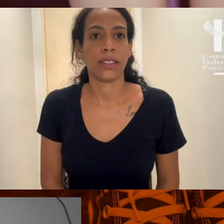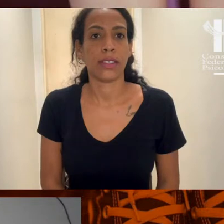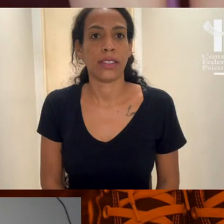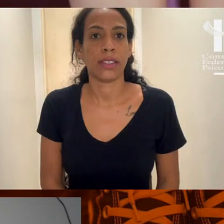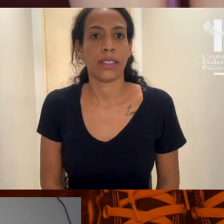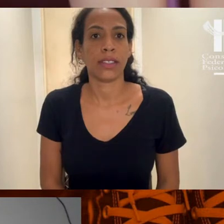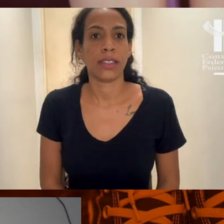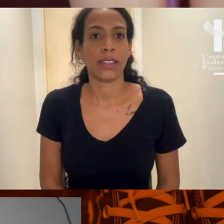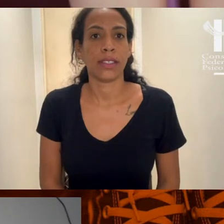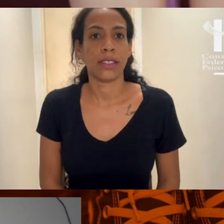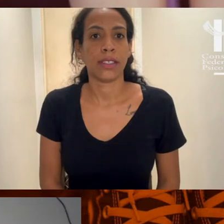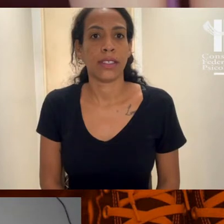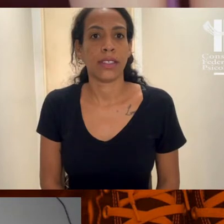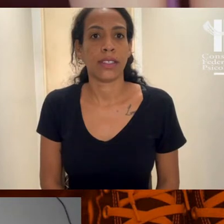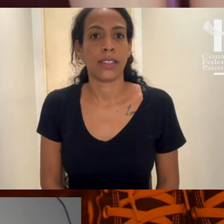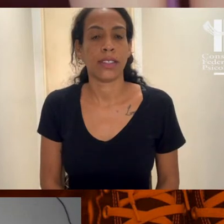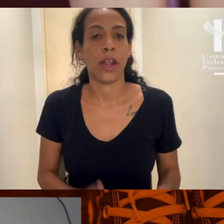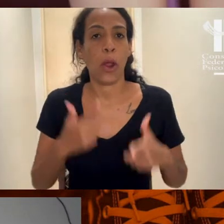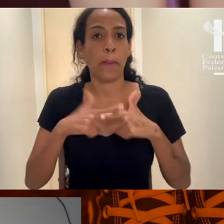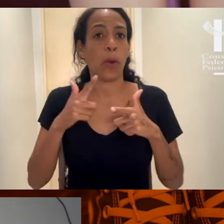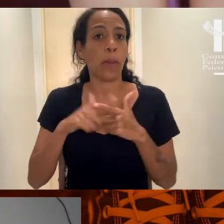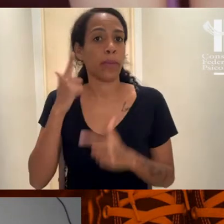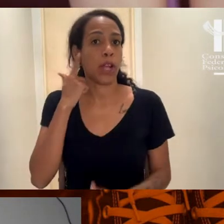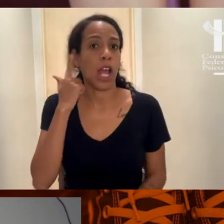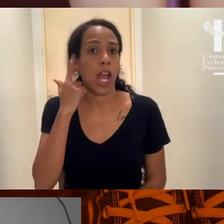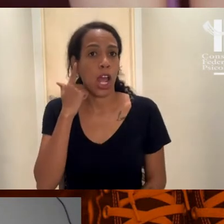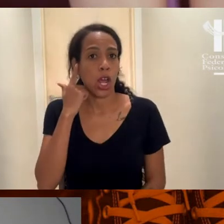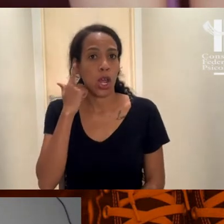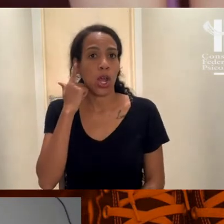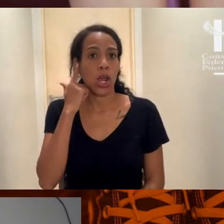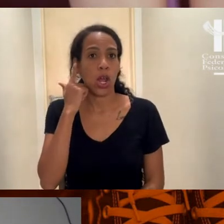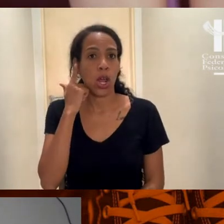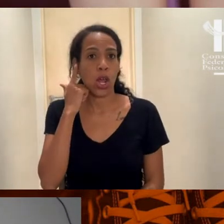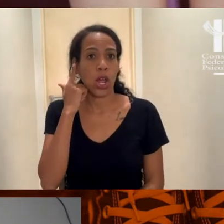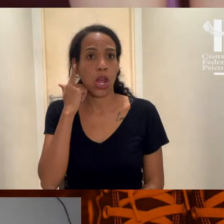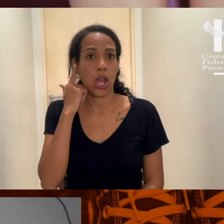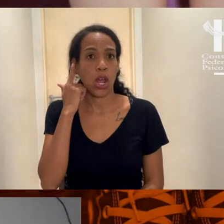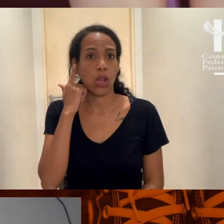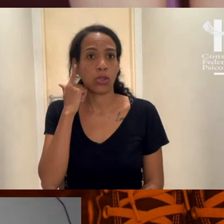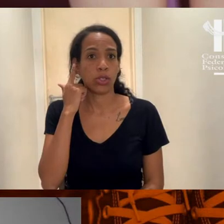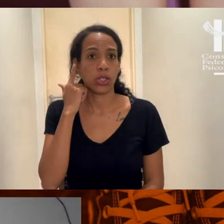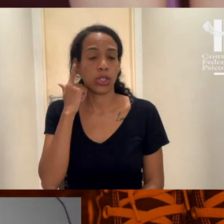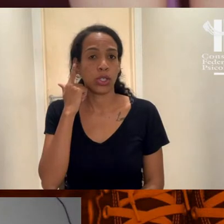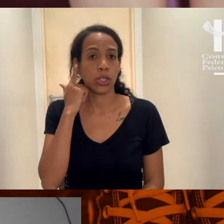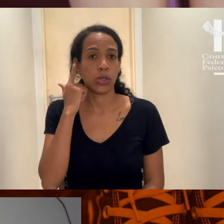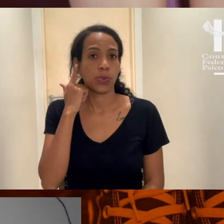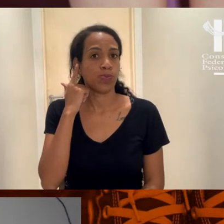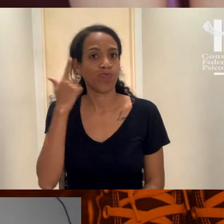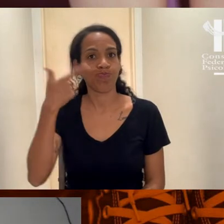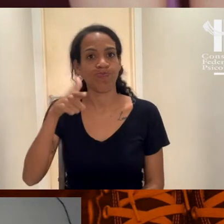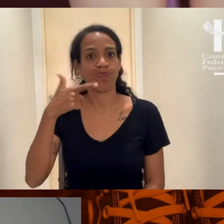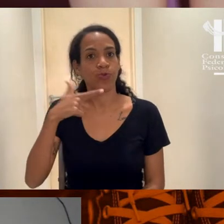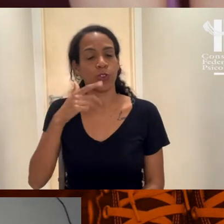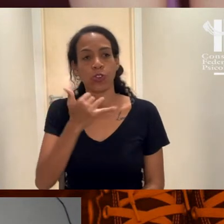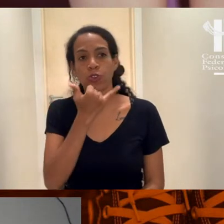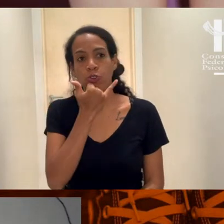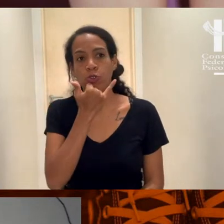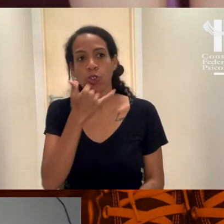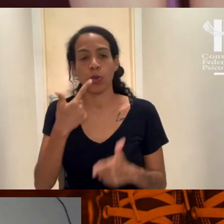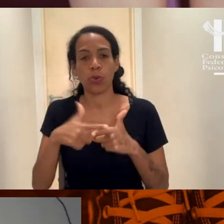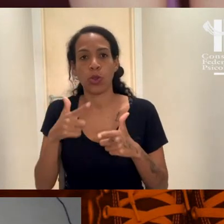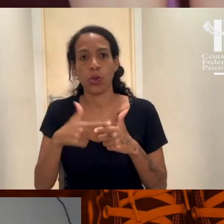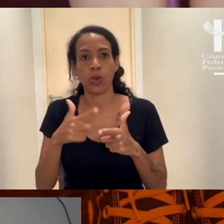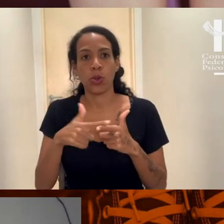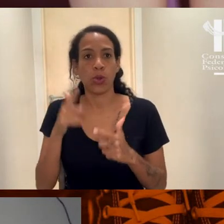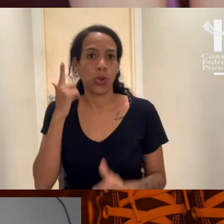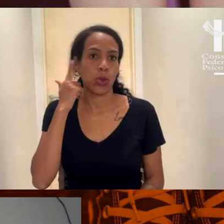Oi, tivemos um probleminha agora nessa última pergunta, Marina. Acho que a Marina também não